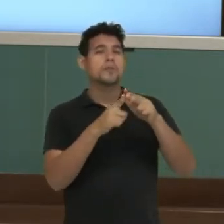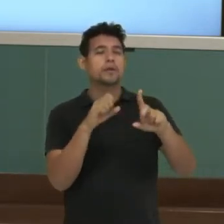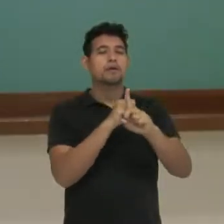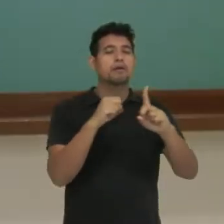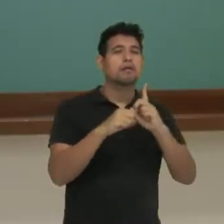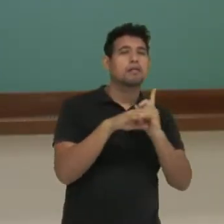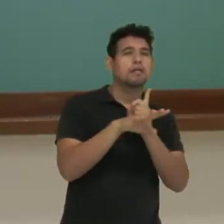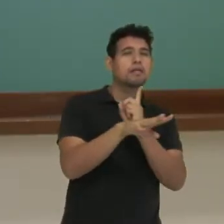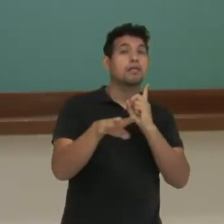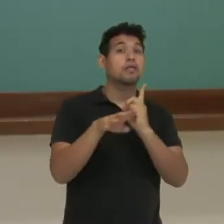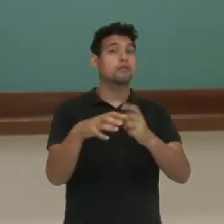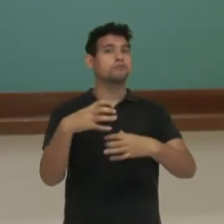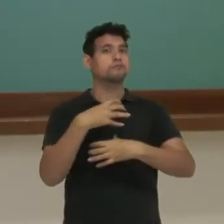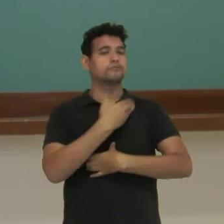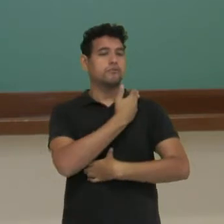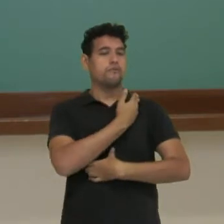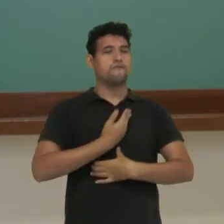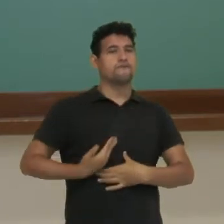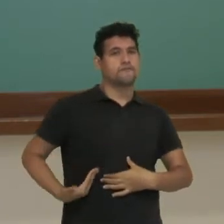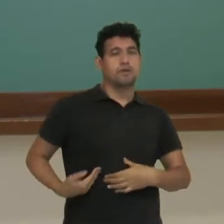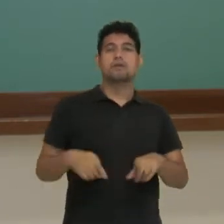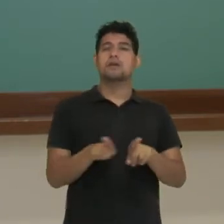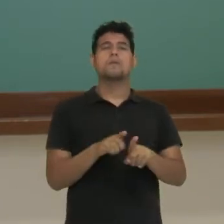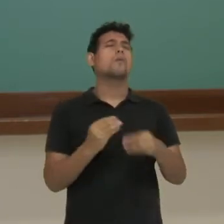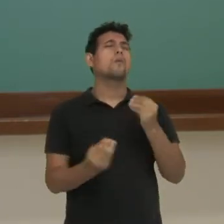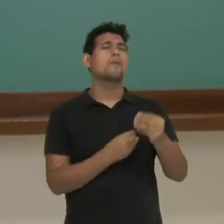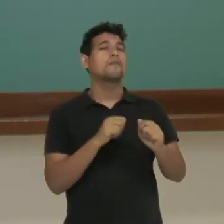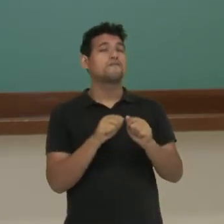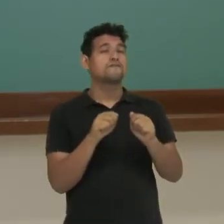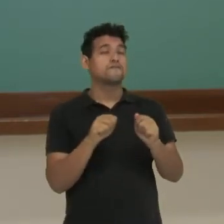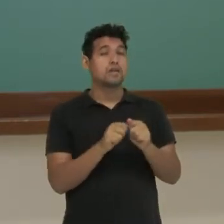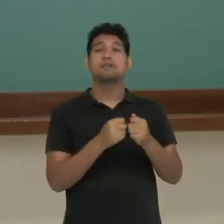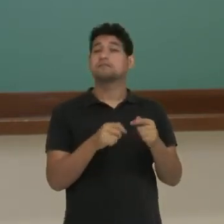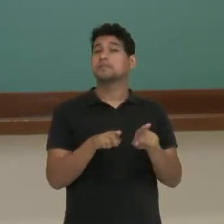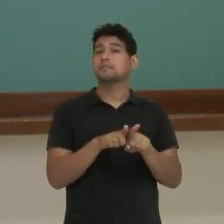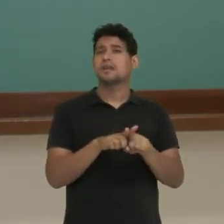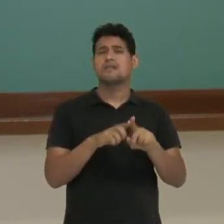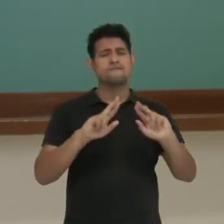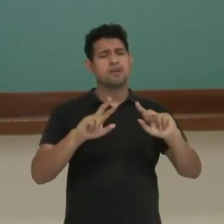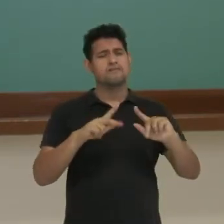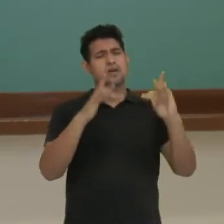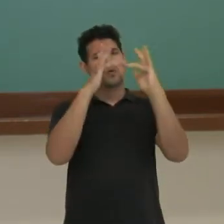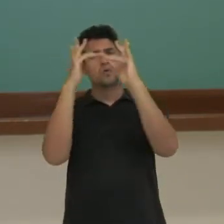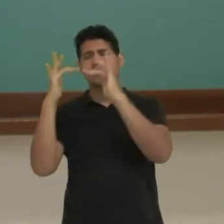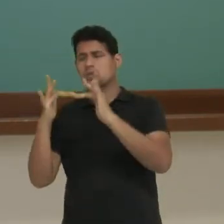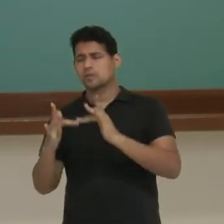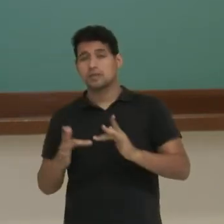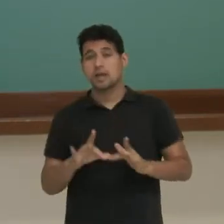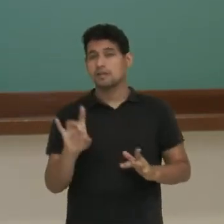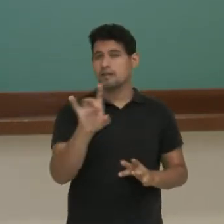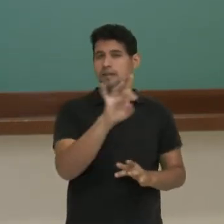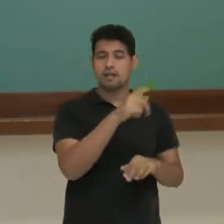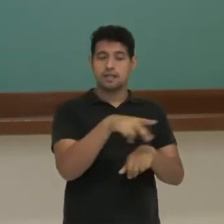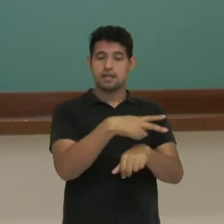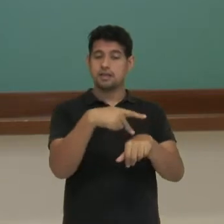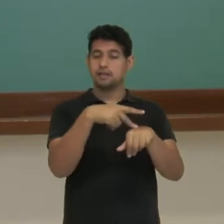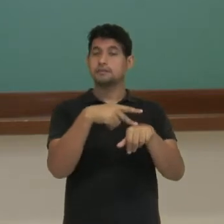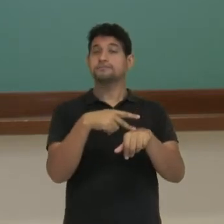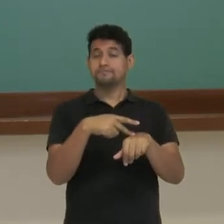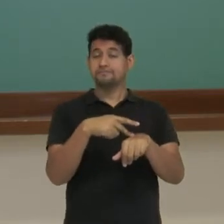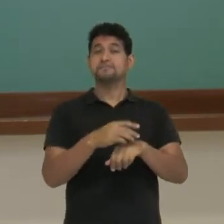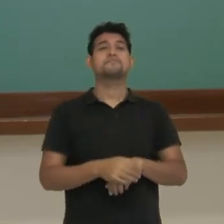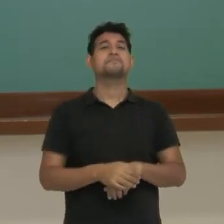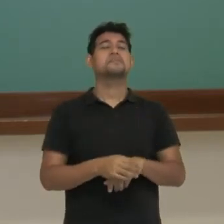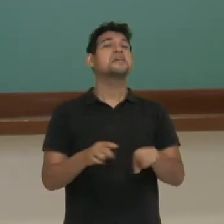sociedade, o tipo de governo, a formatação desse governo, as relações que existem entre cada país, também estabelecem